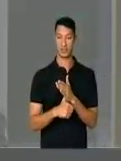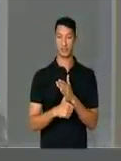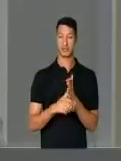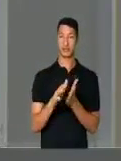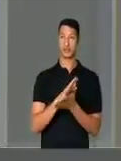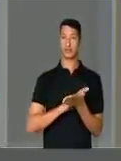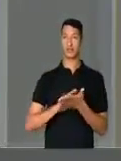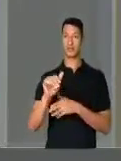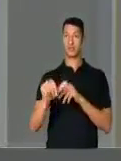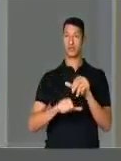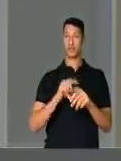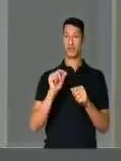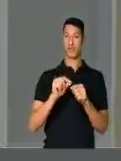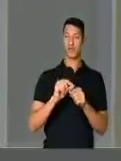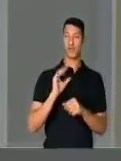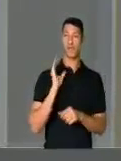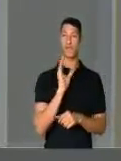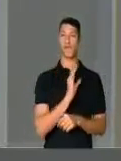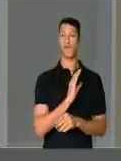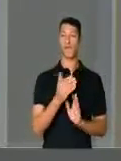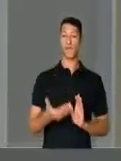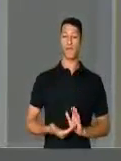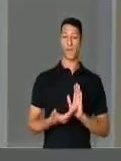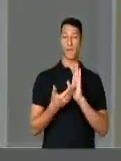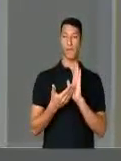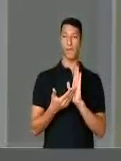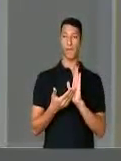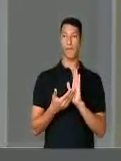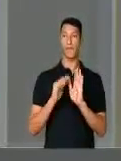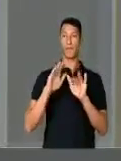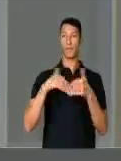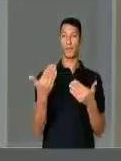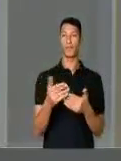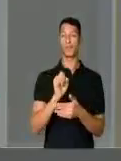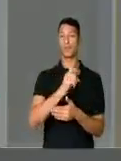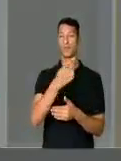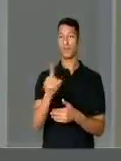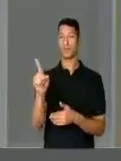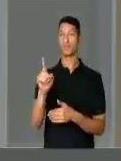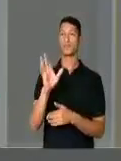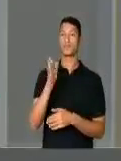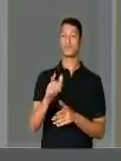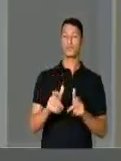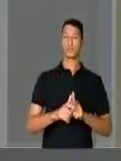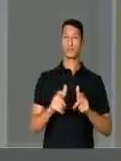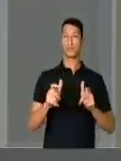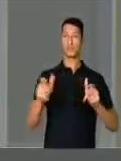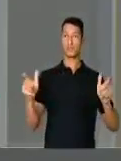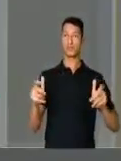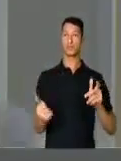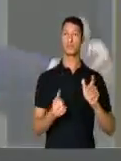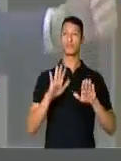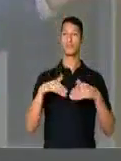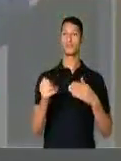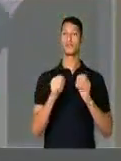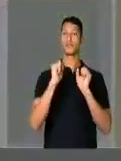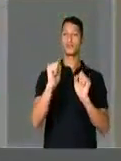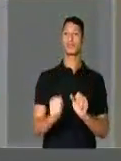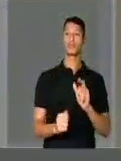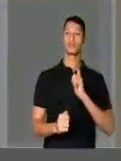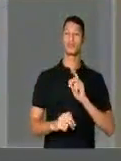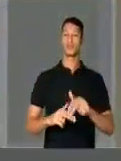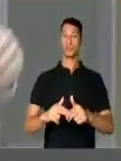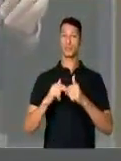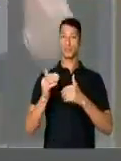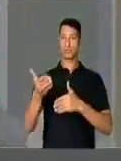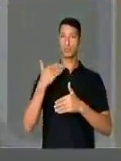em alterações feitas nas comissões desta casa, quando elas são muito ampliadas e quando pode